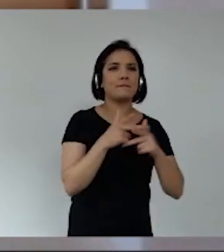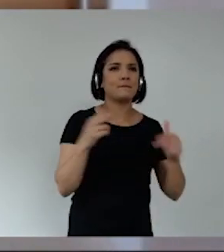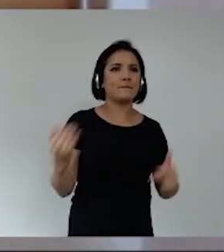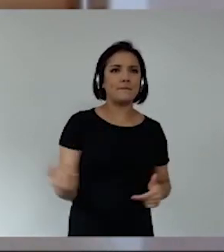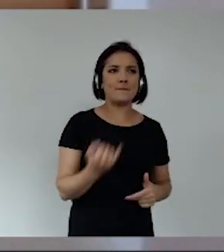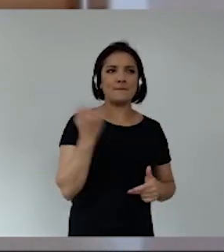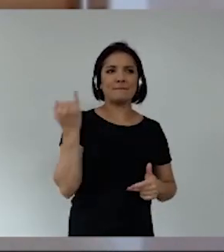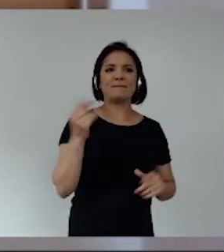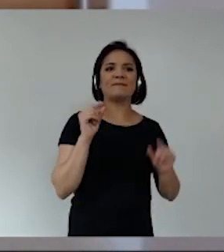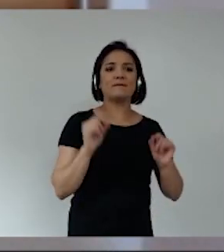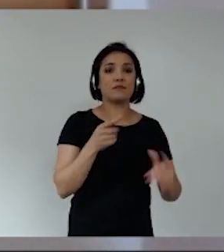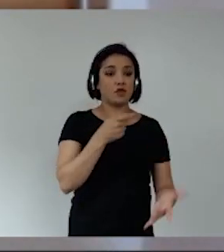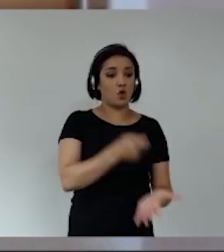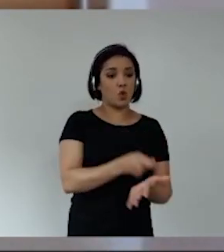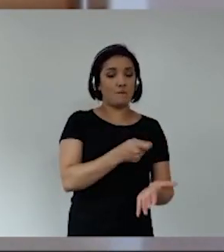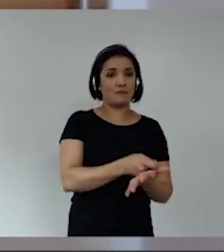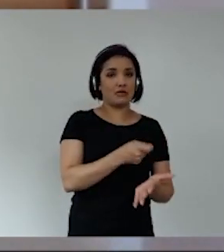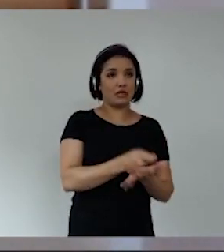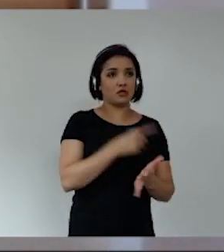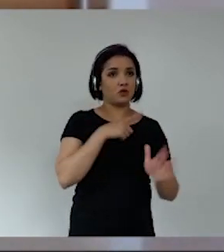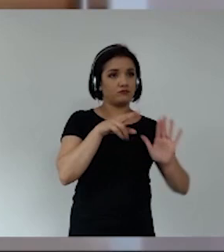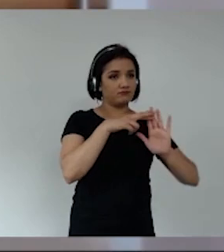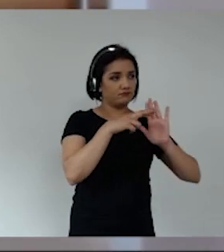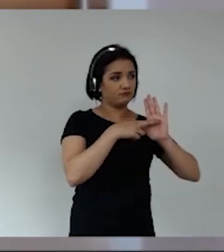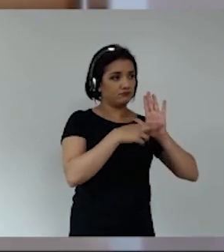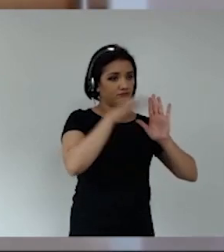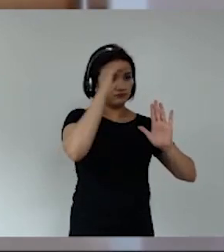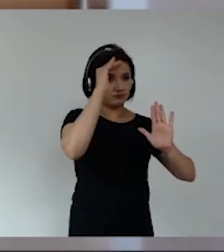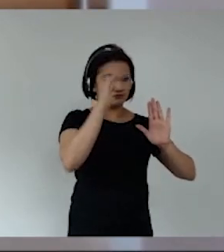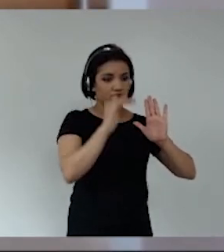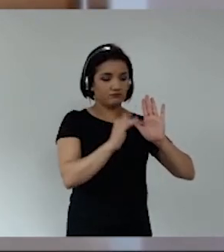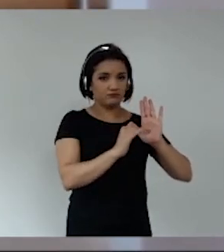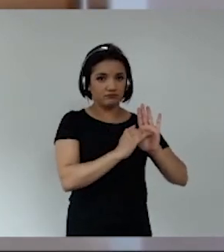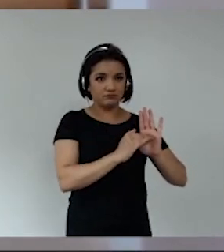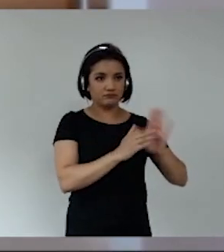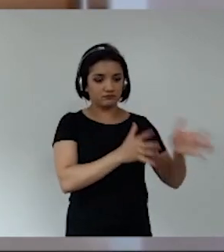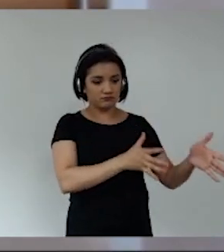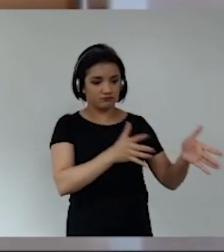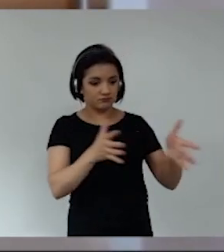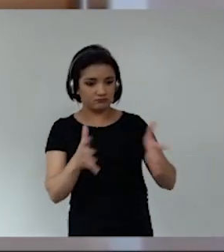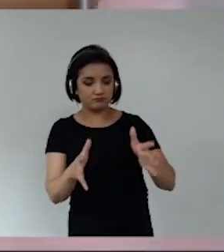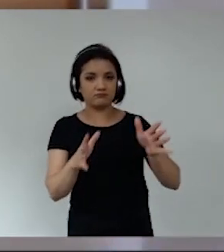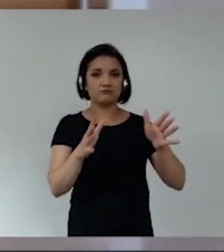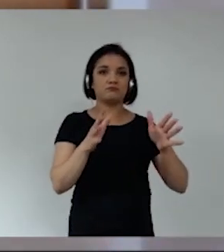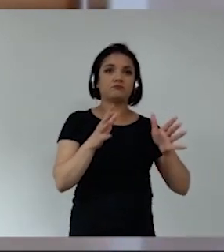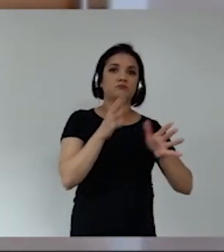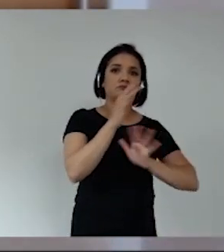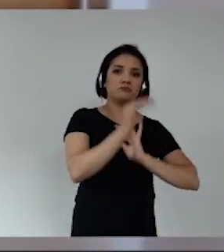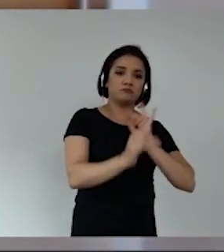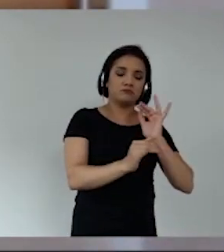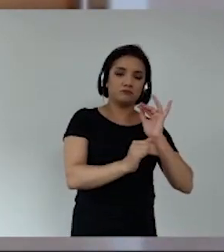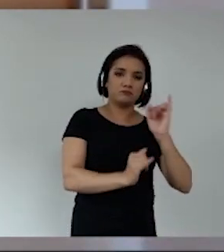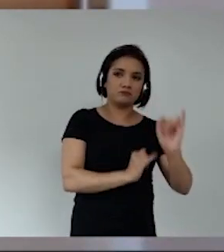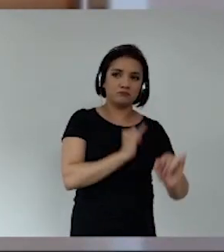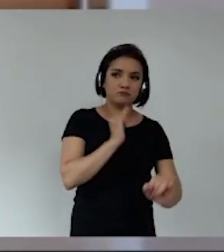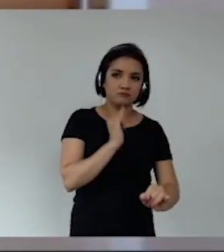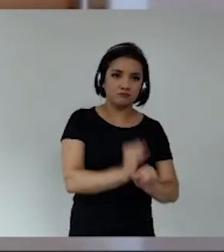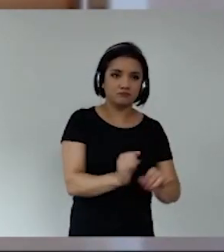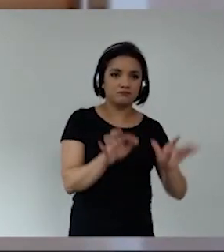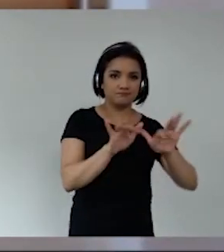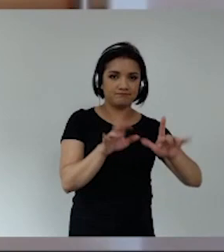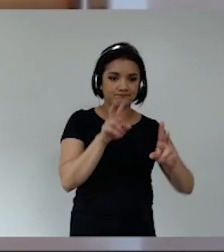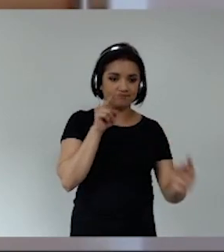para a advocacia é obrigatória as regras de obediência do processo eletrônico. Então, todos esses processos vão tramitar de maneira